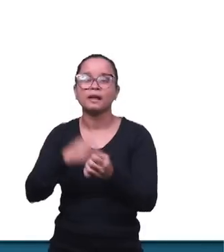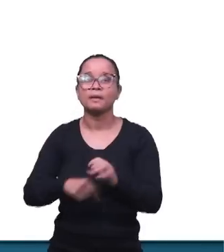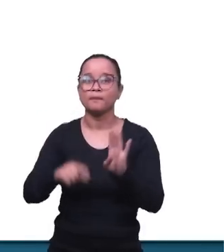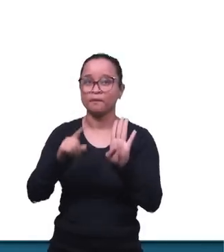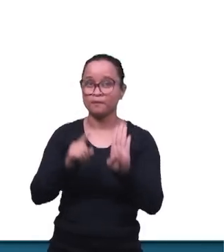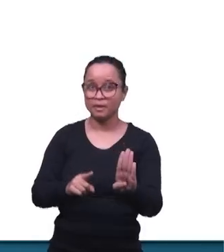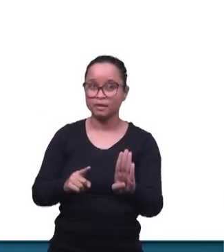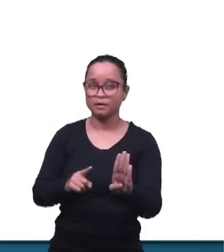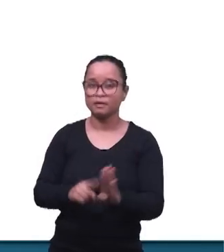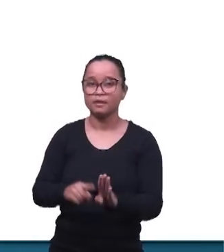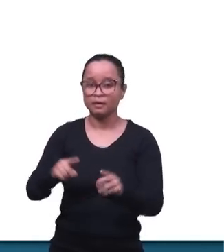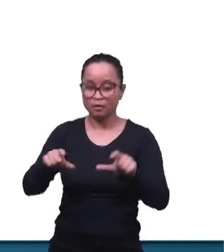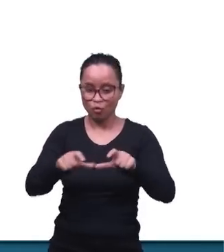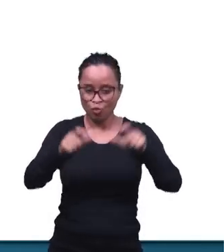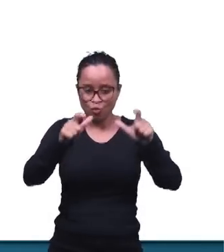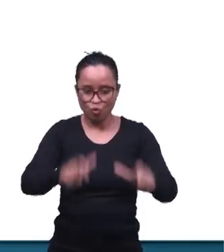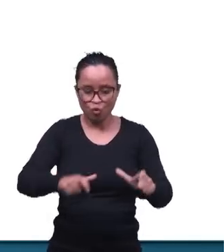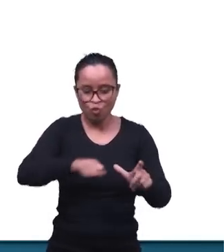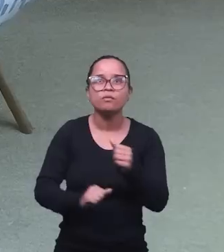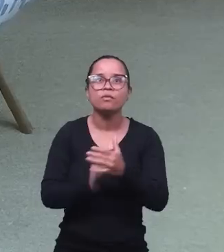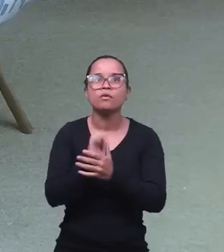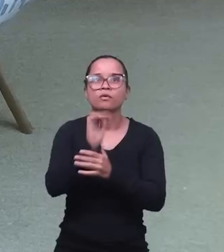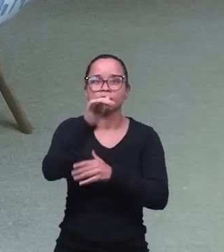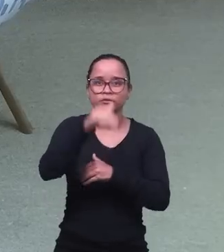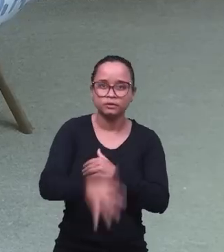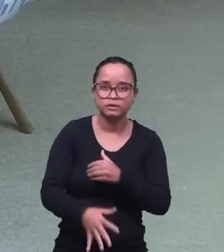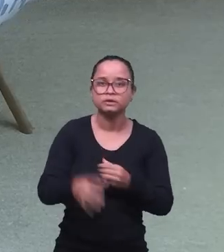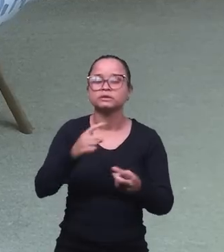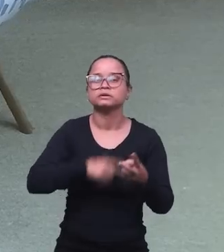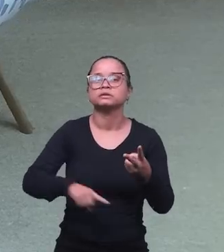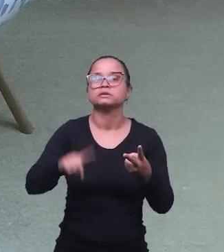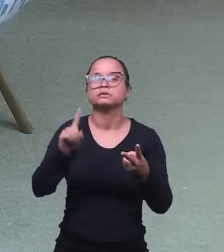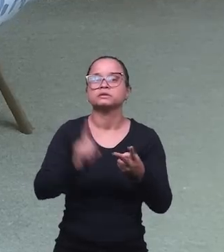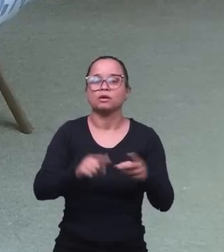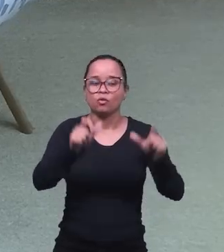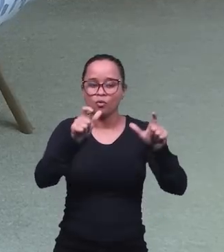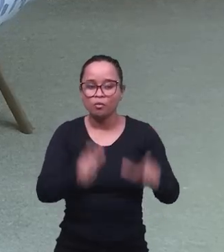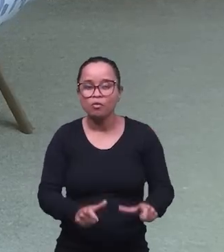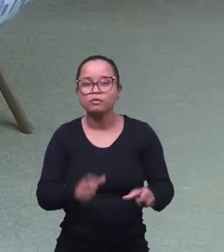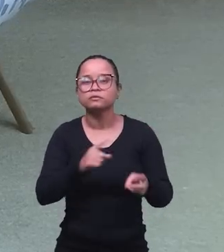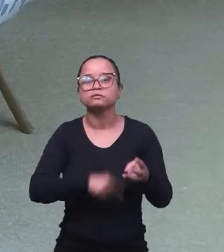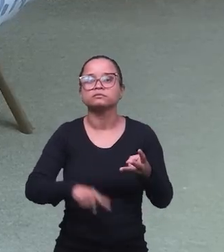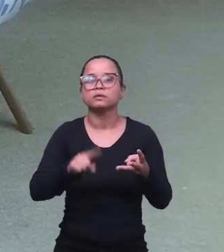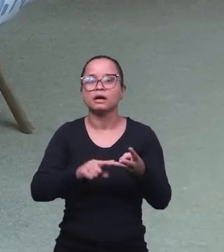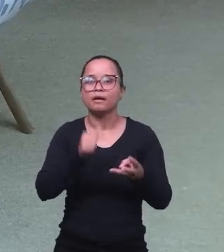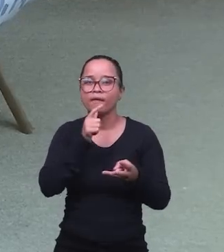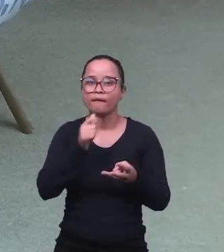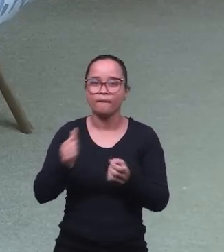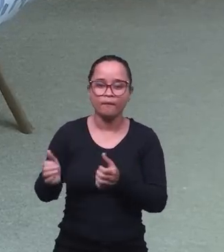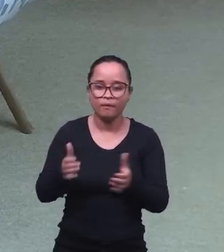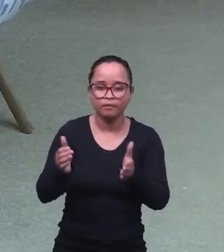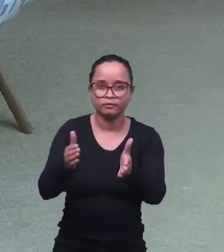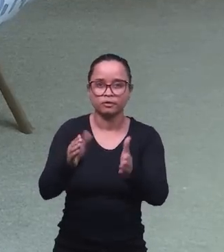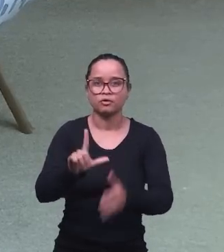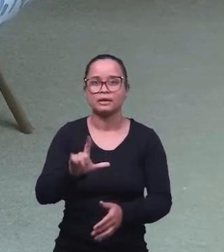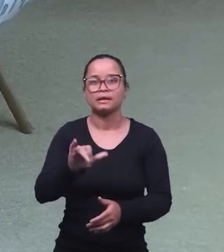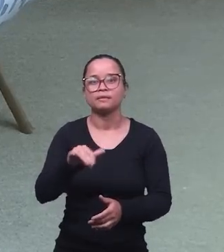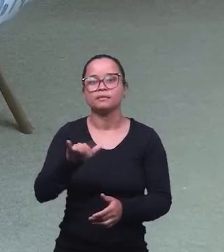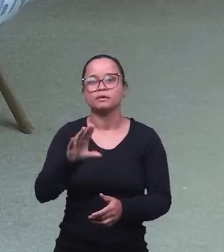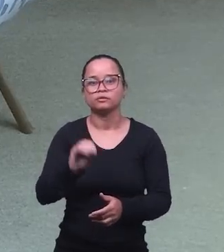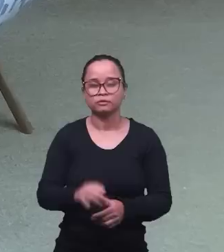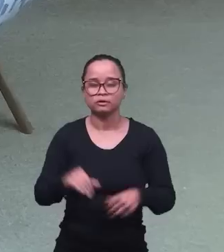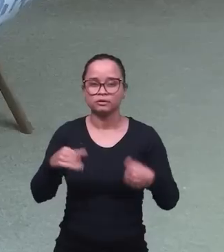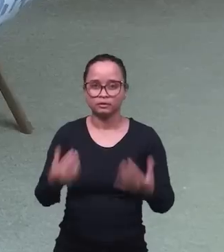a expressão que correm do Líbano. Quem vai responder agora é o diácono Gabriel Santos, da cidade de